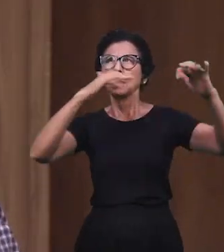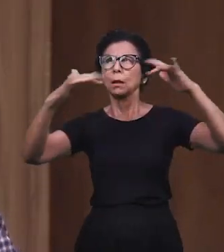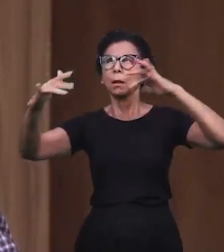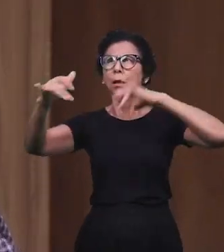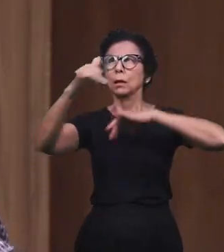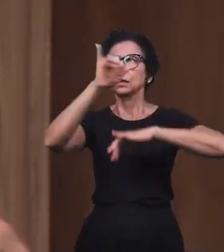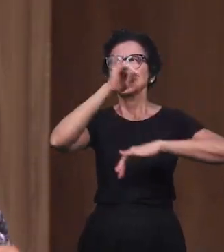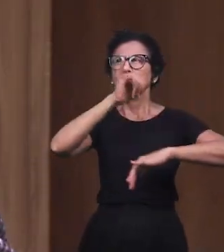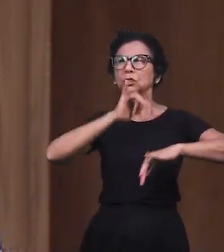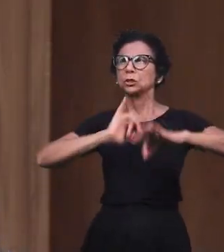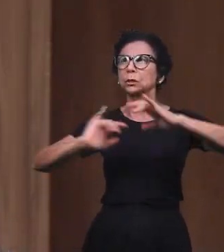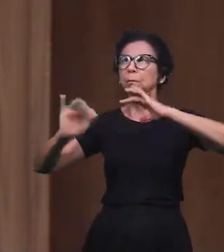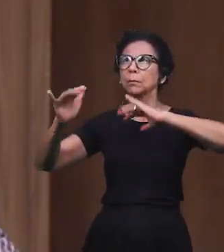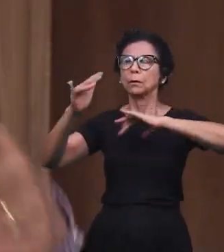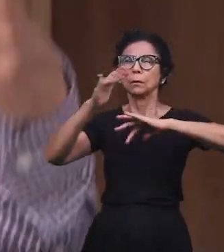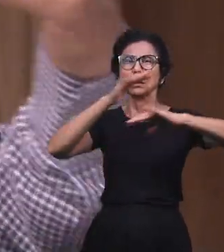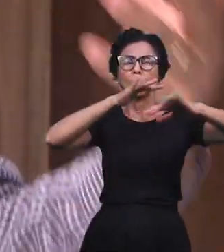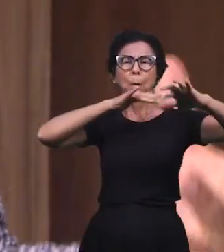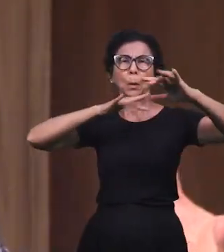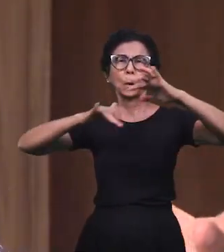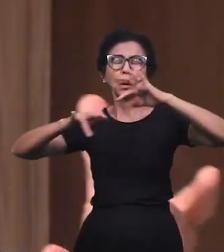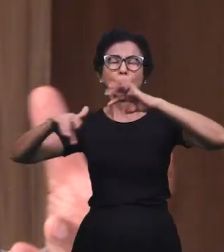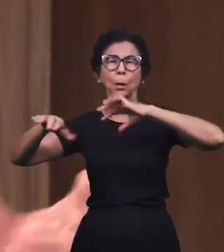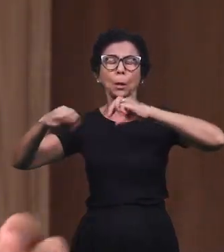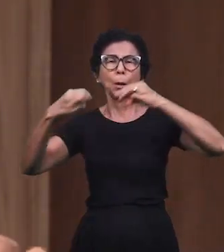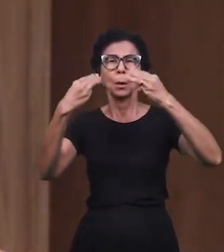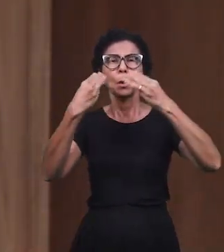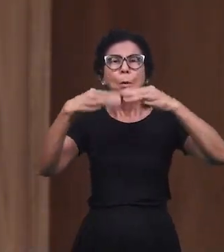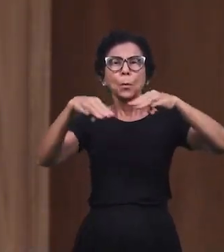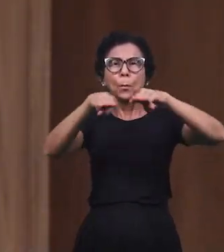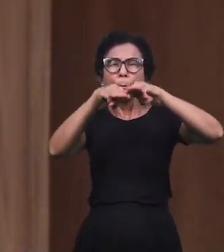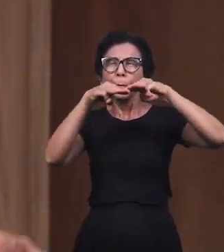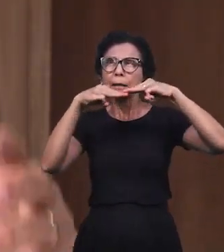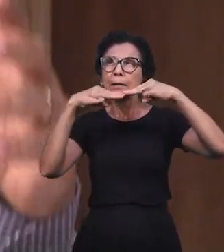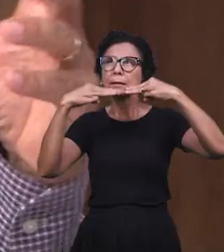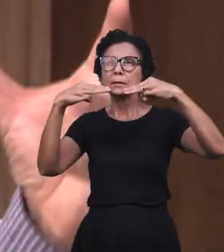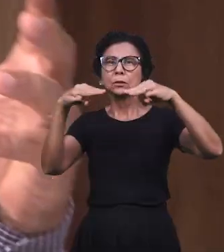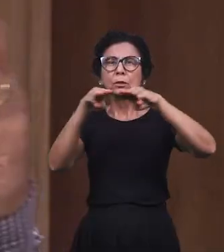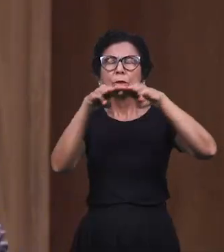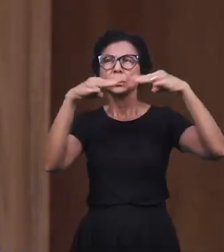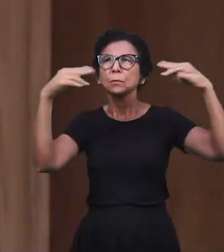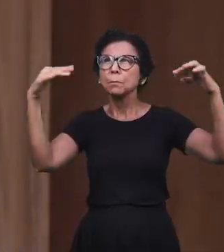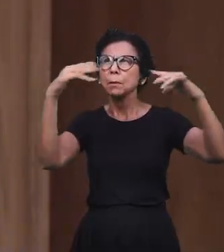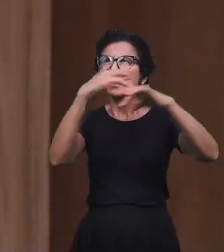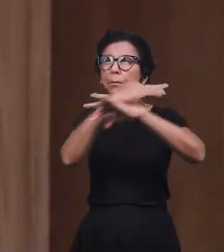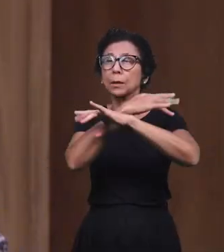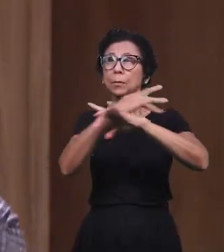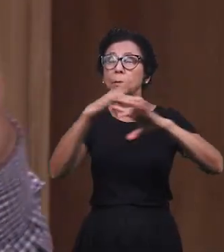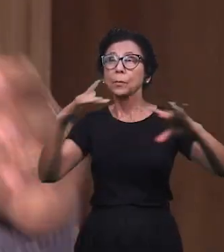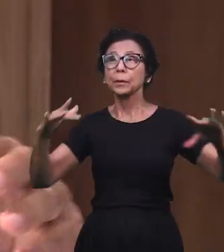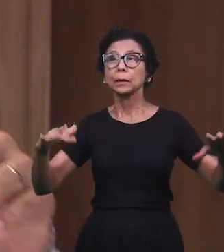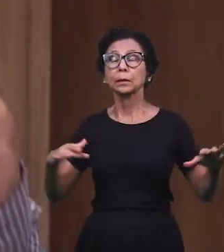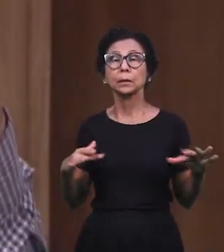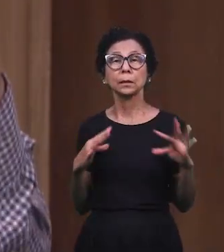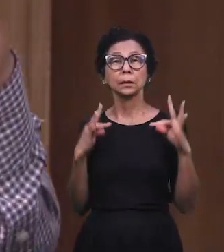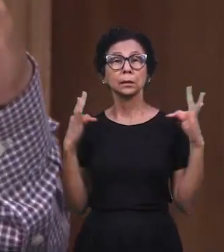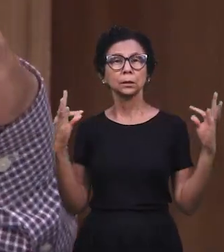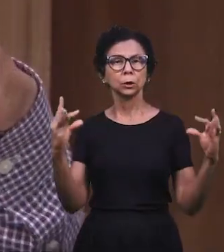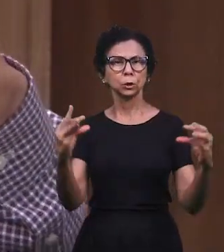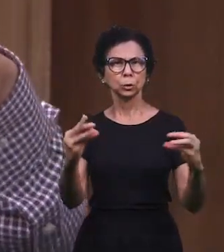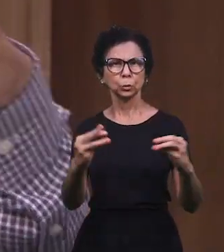tenho o magnetismo, para que tudo coexista de modo